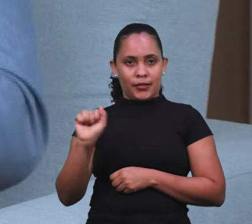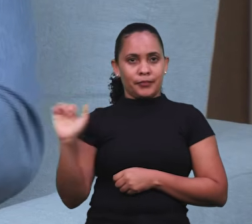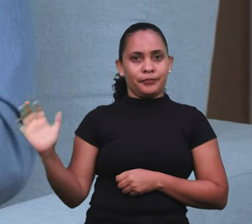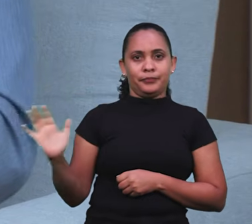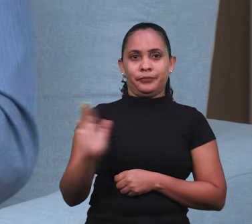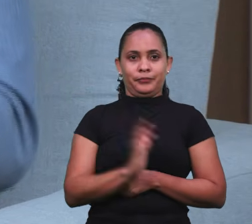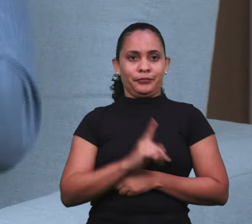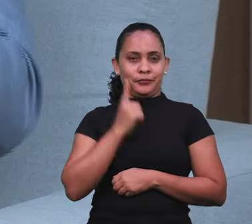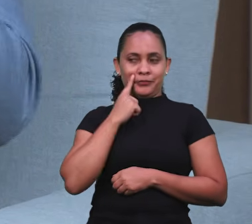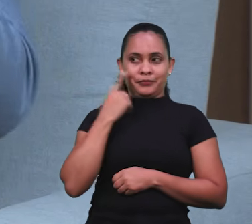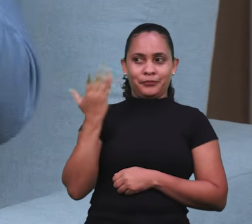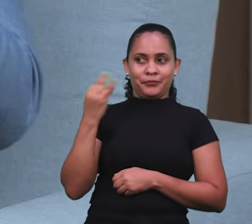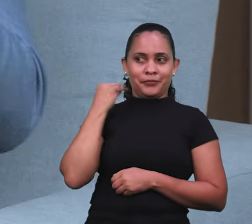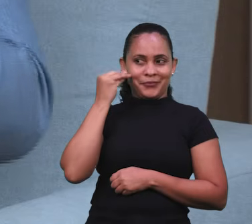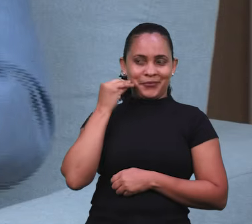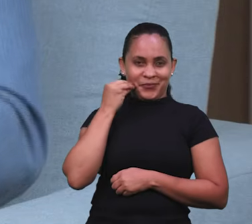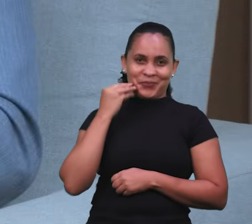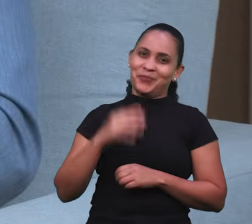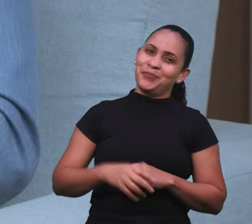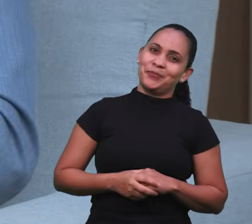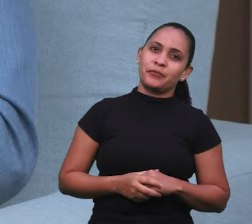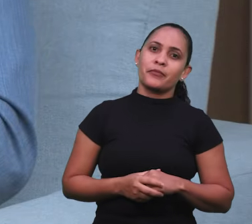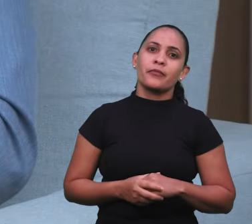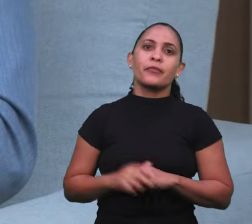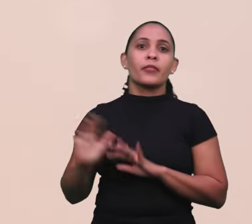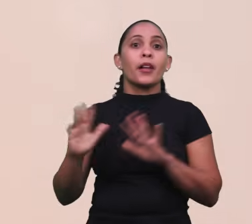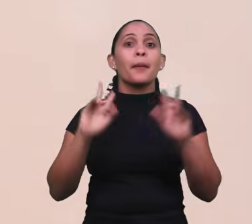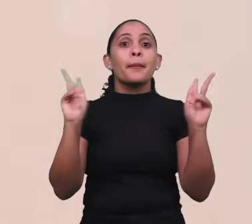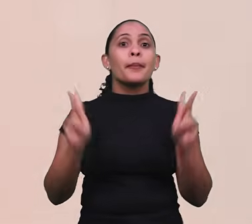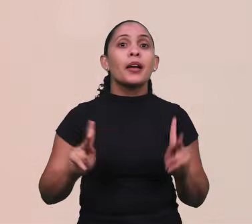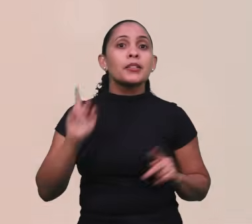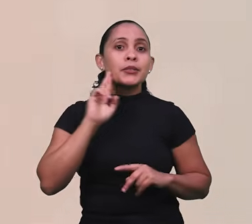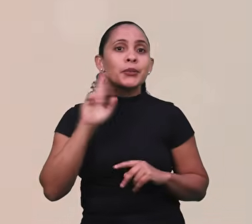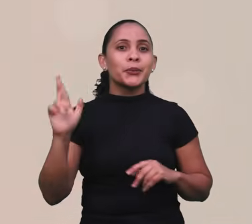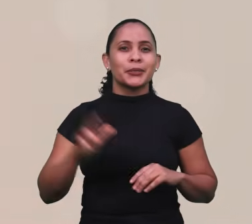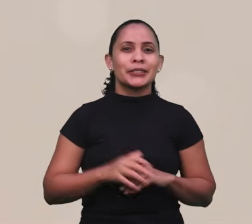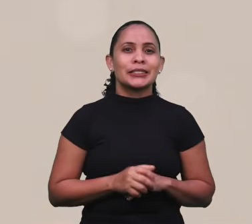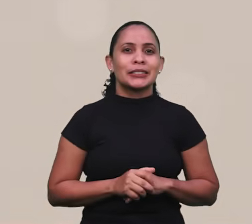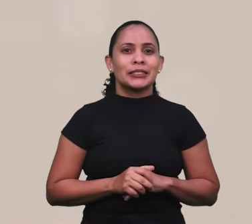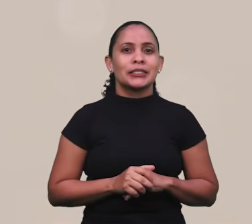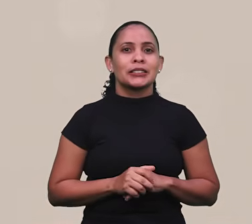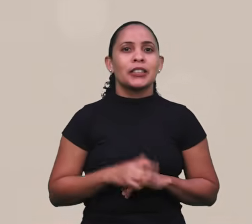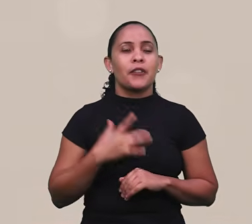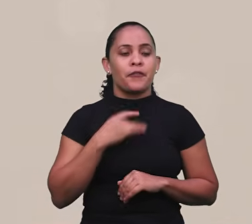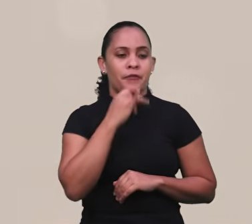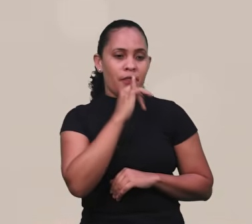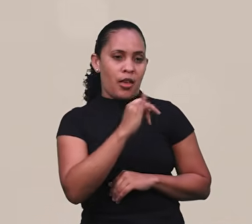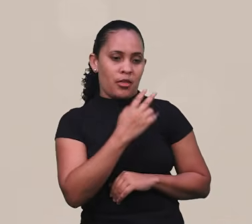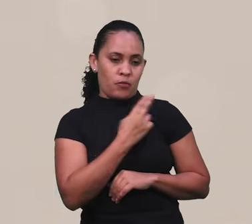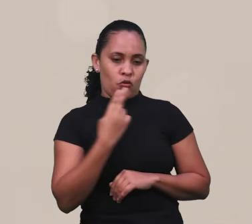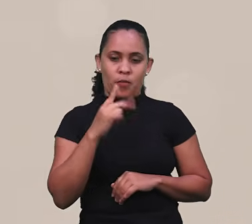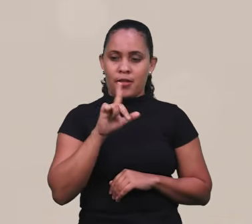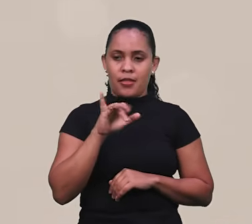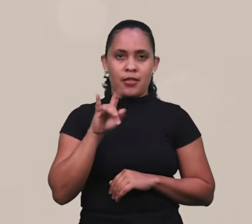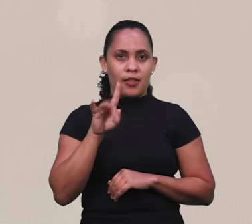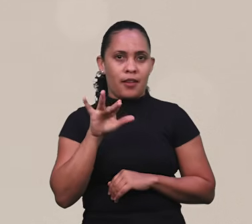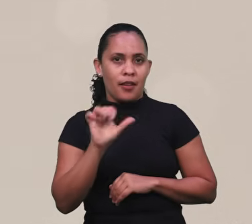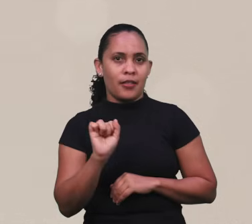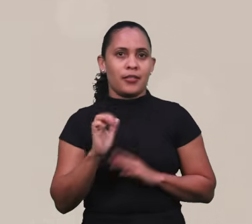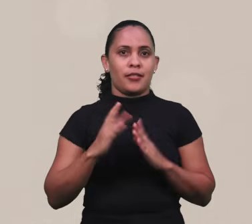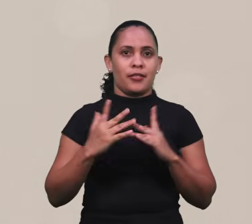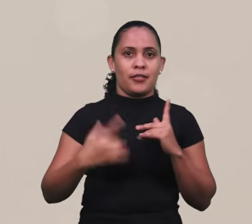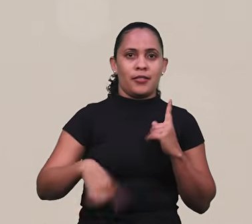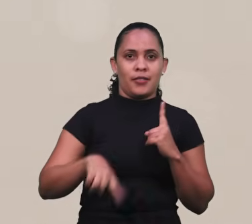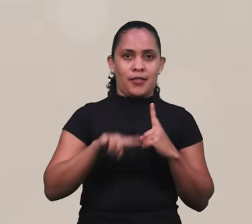assistir a experiência que a nossa irmã conta. Pai do Senhor, quem fala aqui é a irmã Leida,